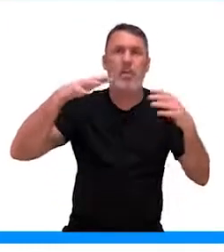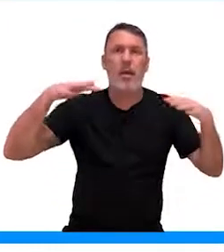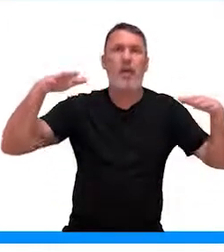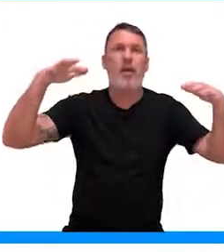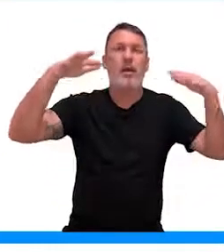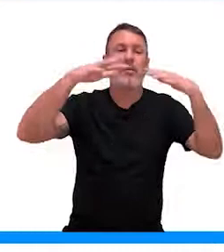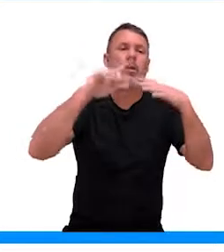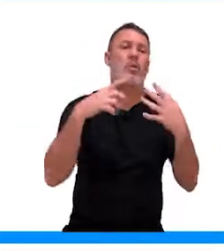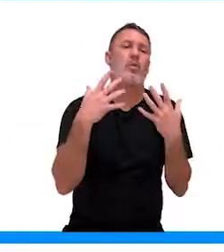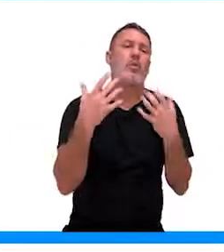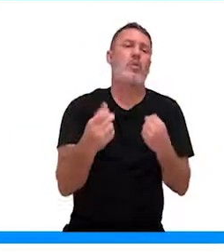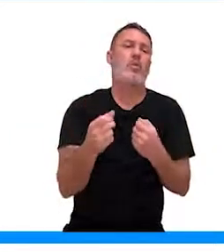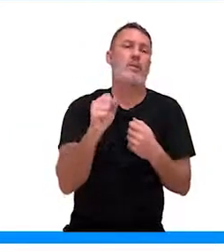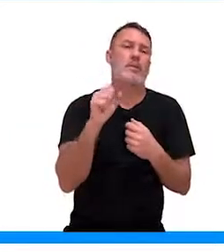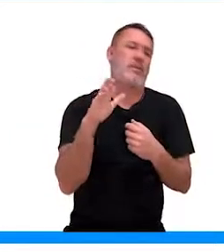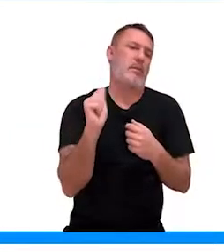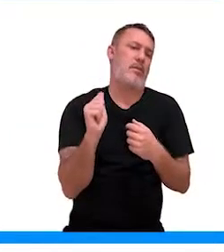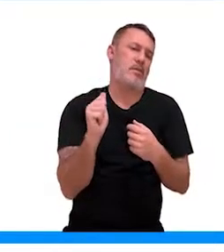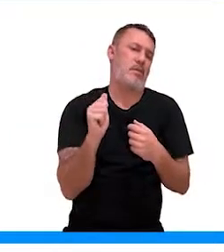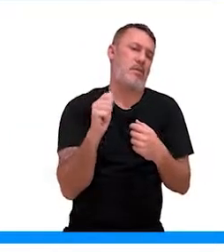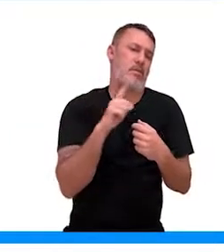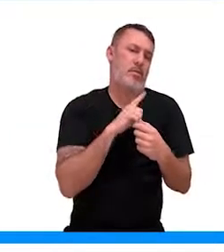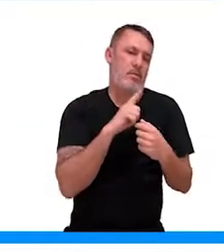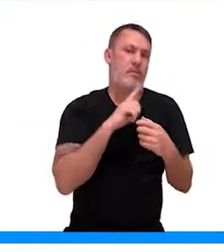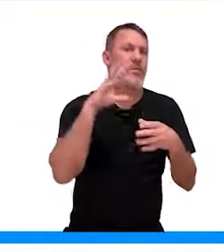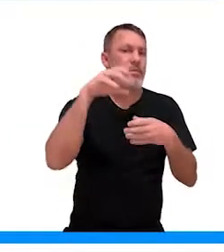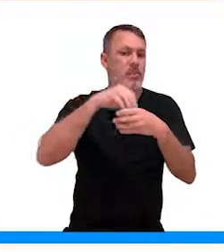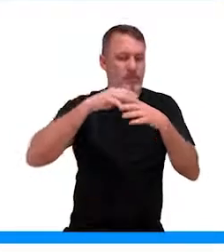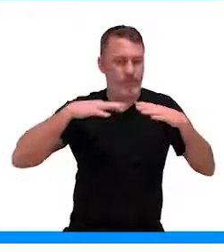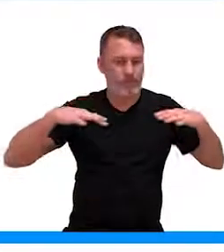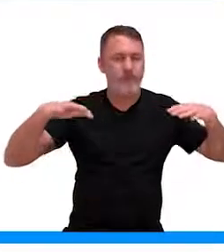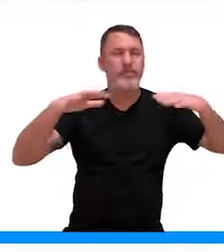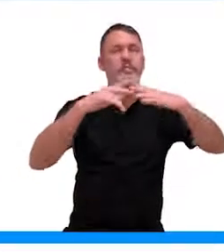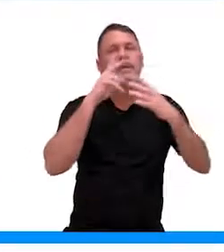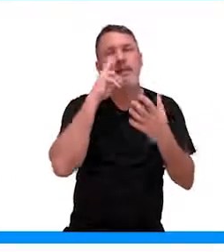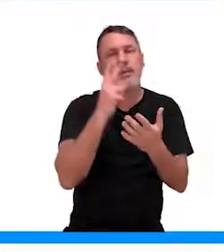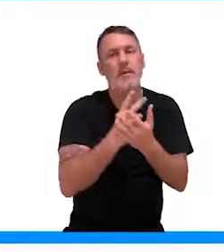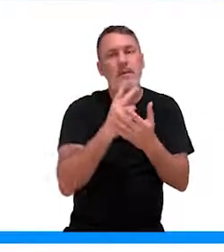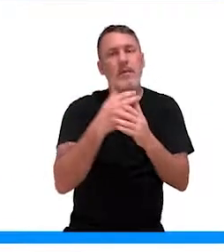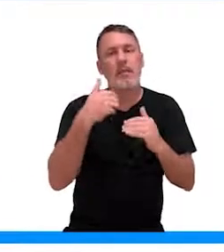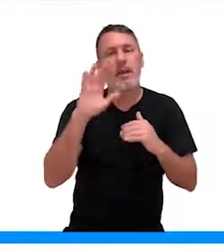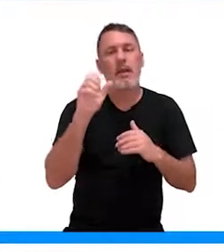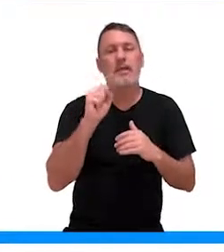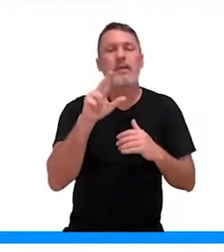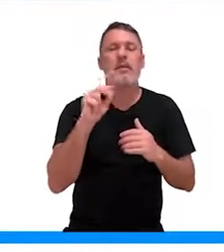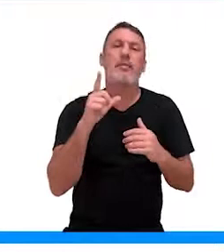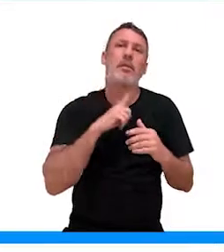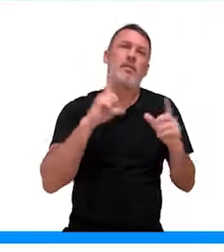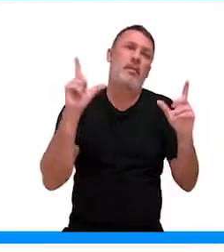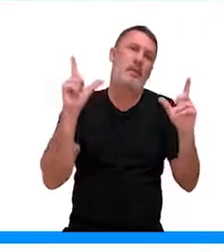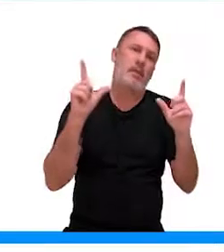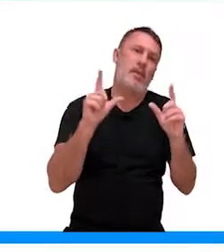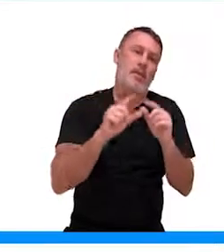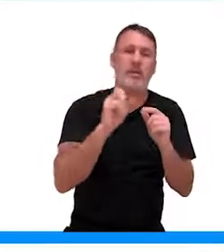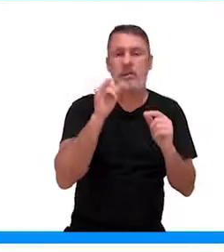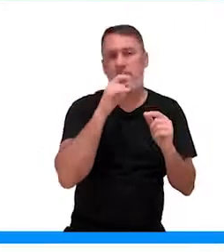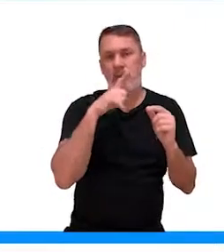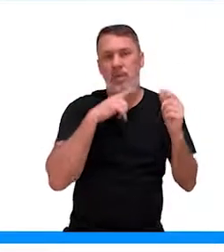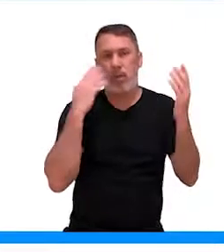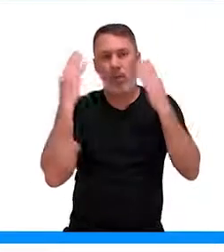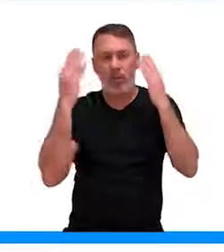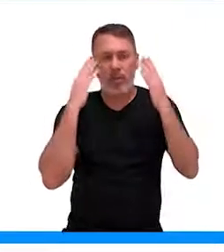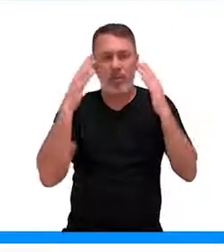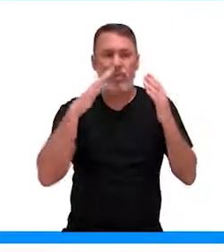O nível de evaporação, claro, ali sobre aquele meio, ele é muito, mas muito menor do que quando comparado ao